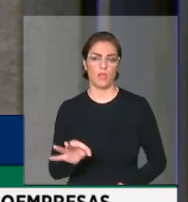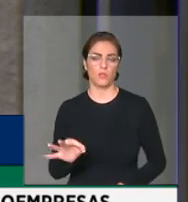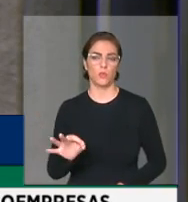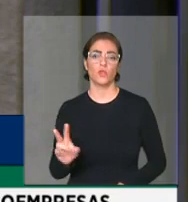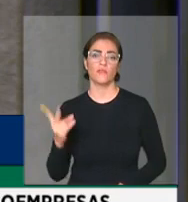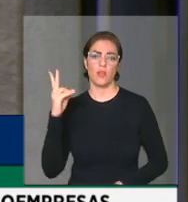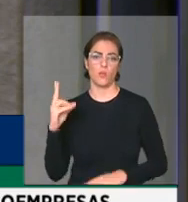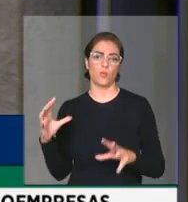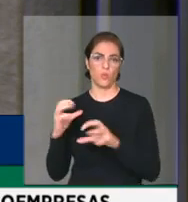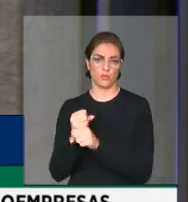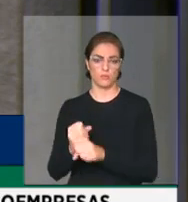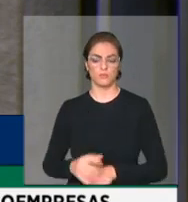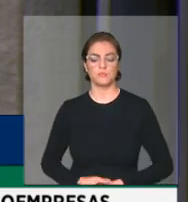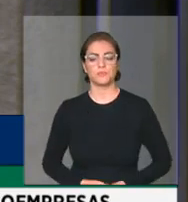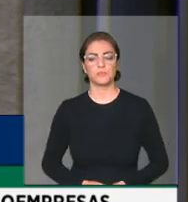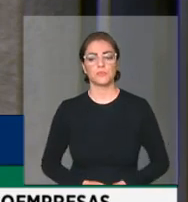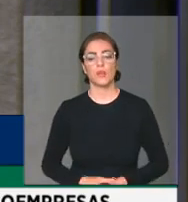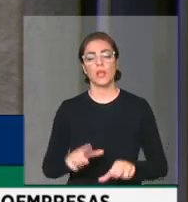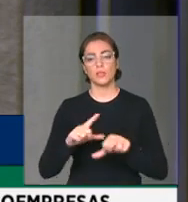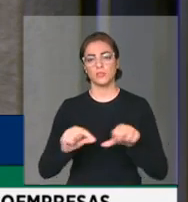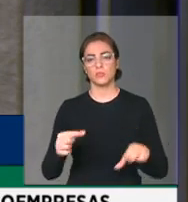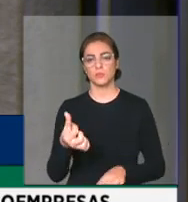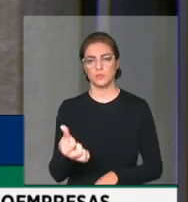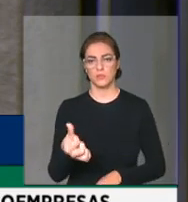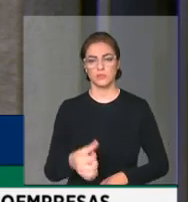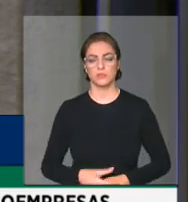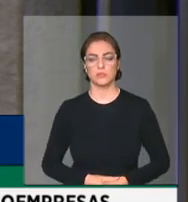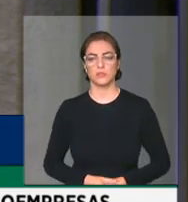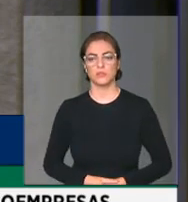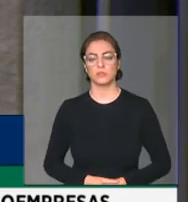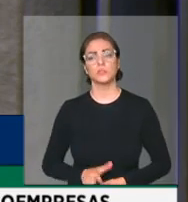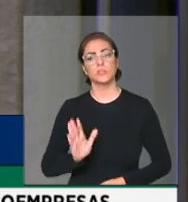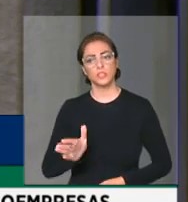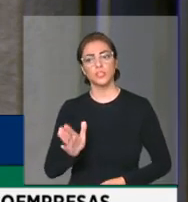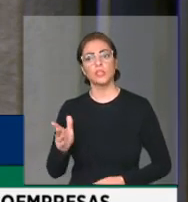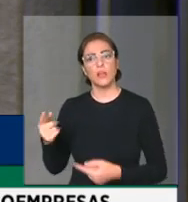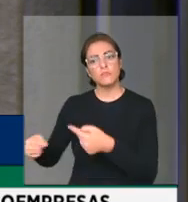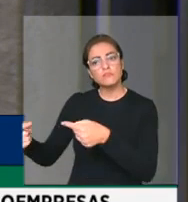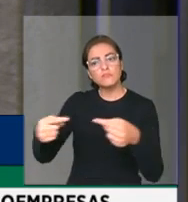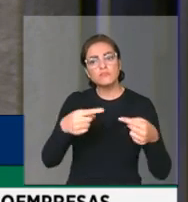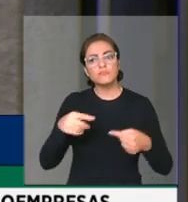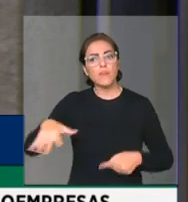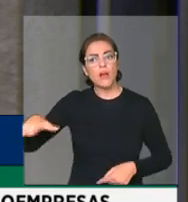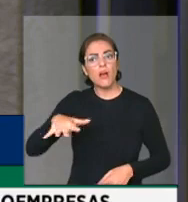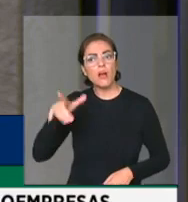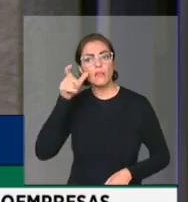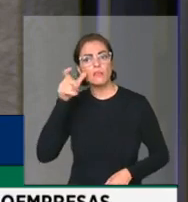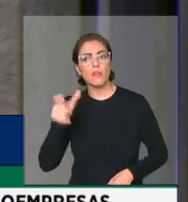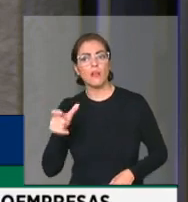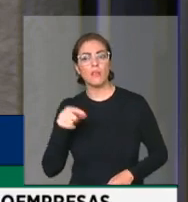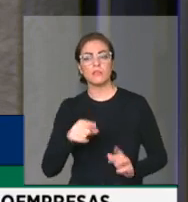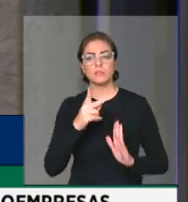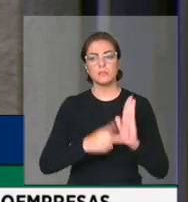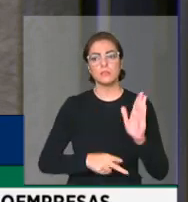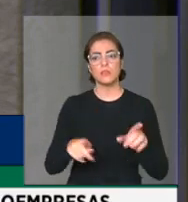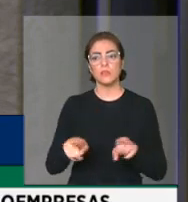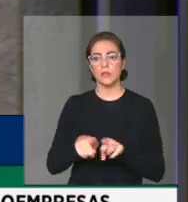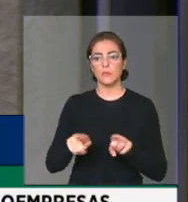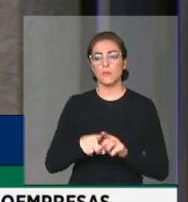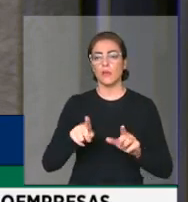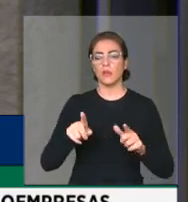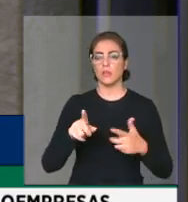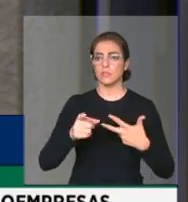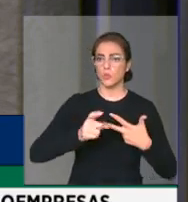contratado mais acréscimos. Artigo 6º. Após ouvir setores interessados nessa proposta legislativa e órgãos do Poder